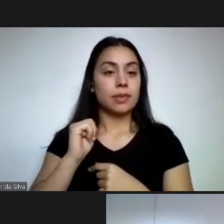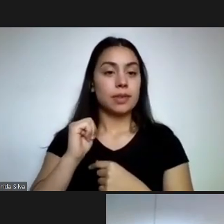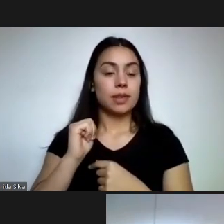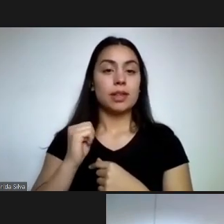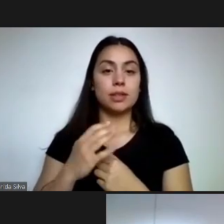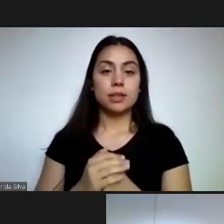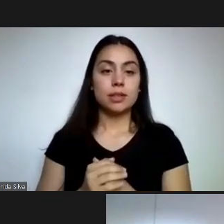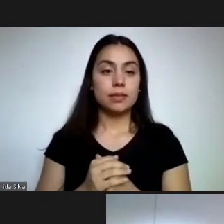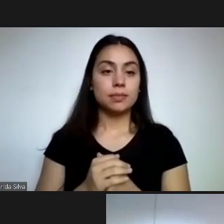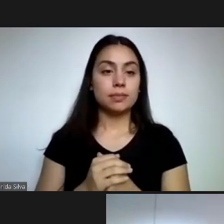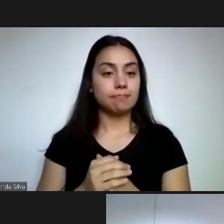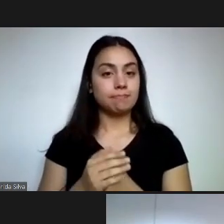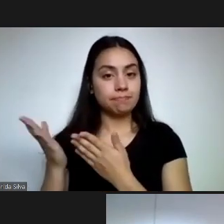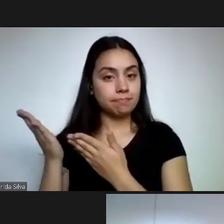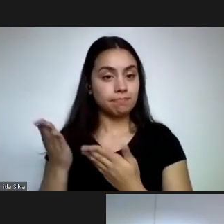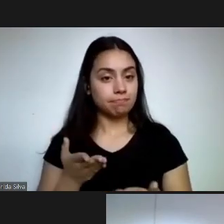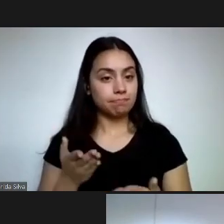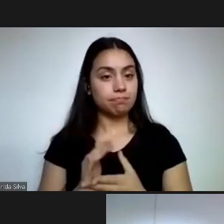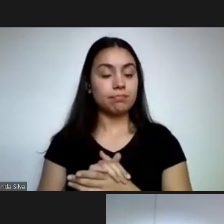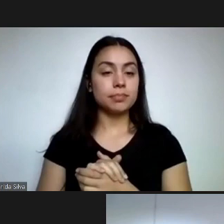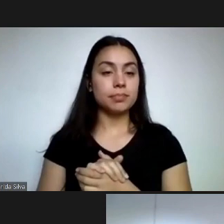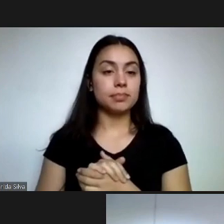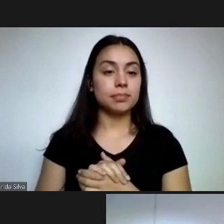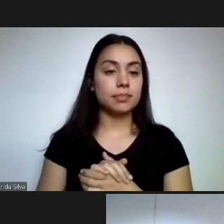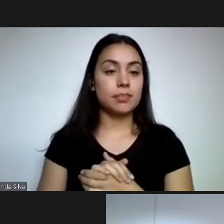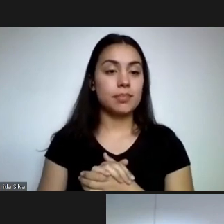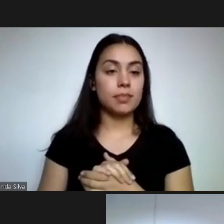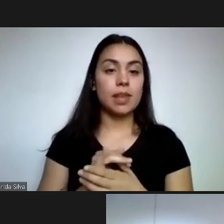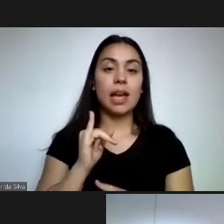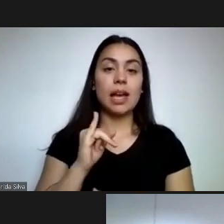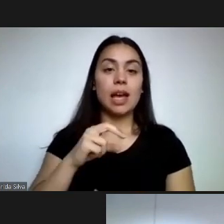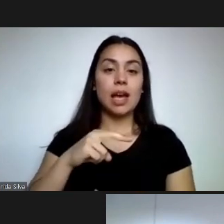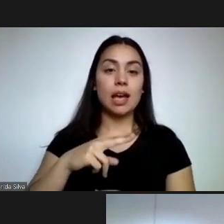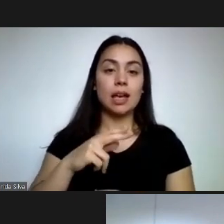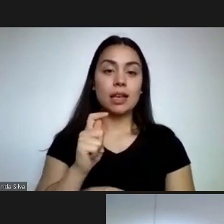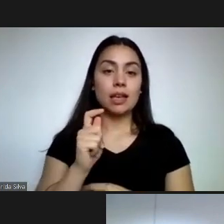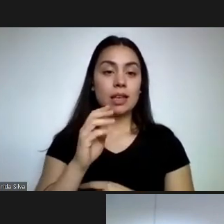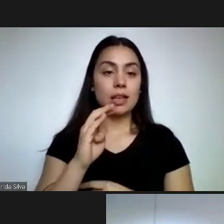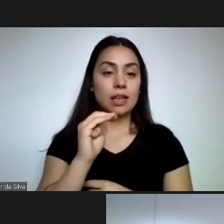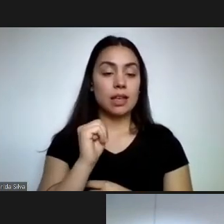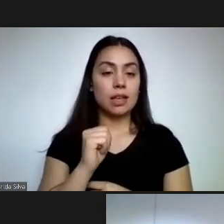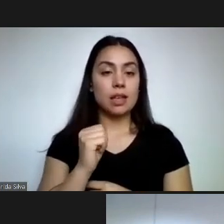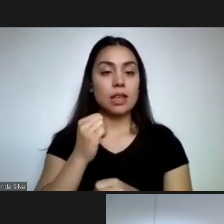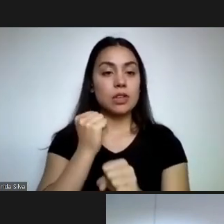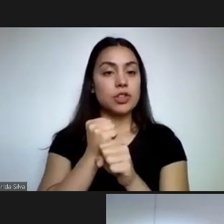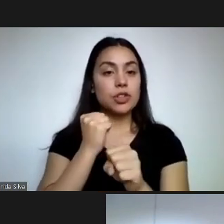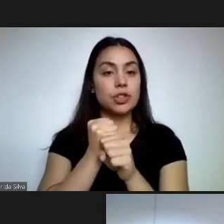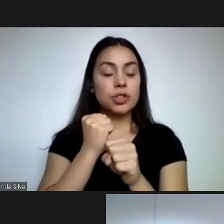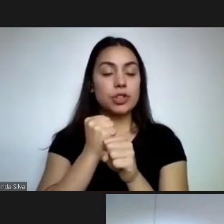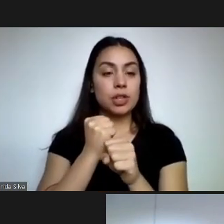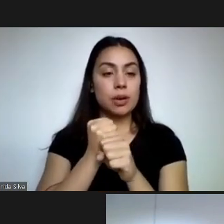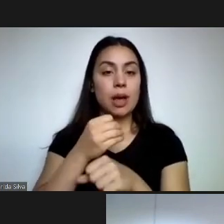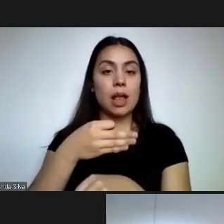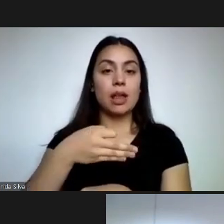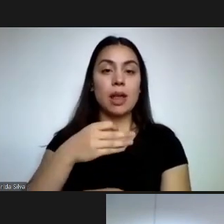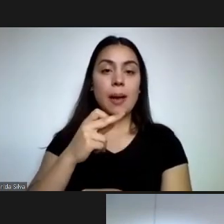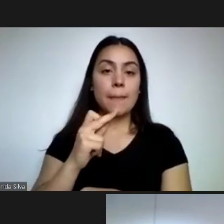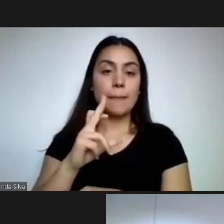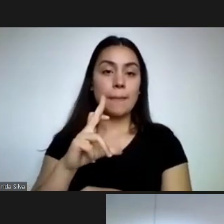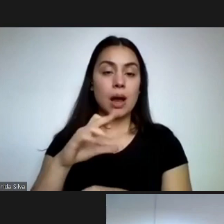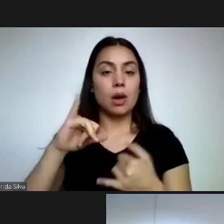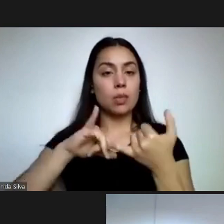computador, Inês Santos, também que, portanto, trabalhas numa associação, não é? Que é a PAR. Então, se nos podes falar um